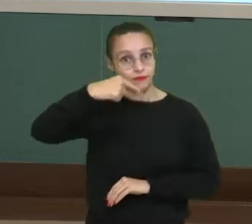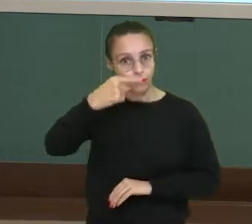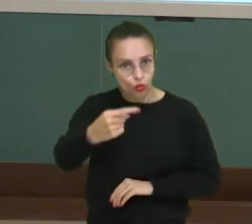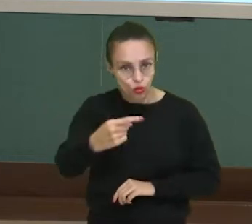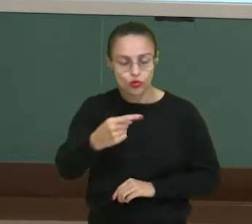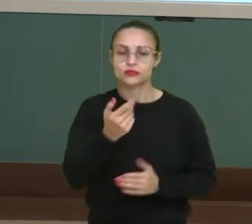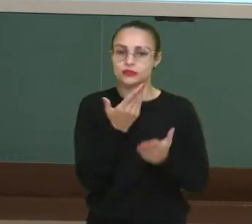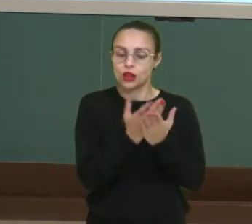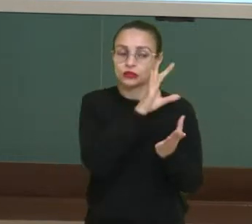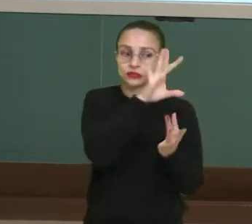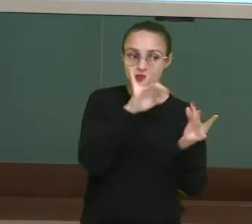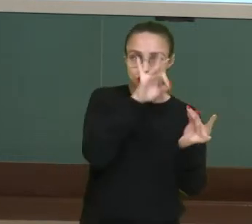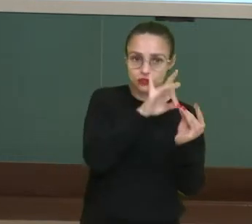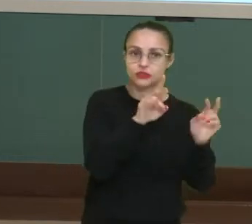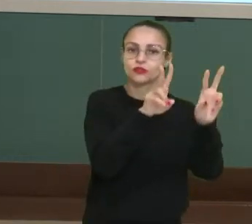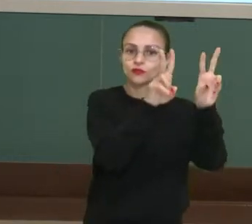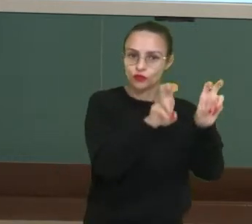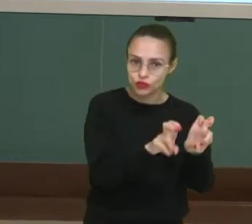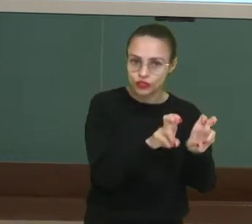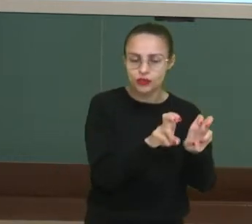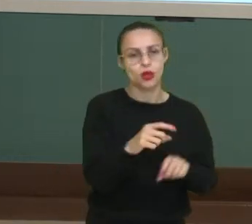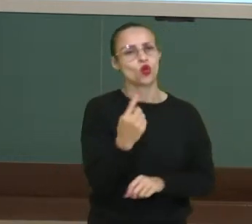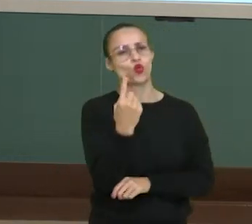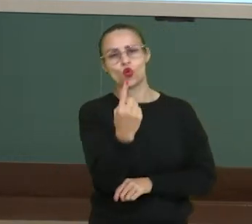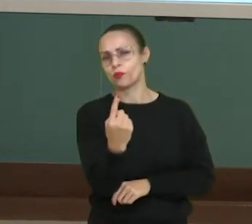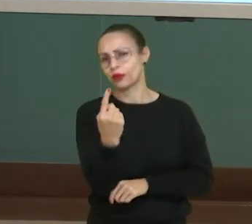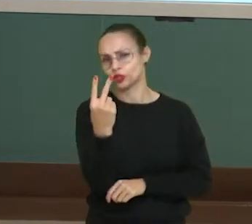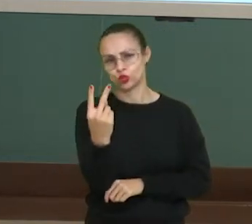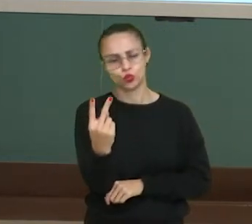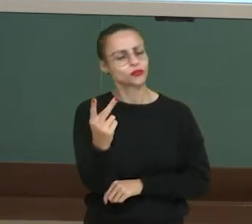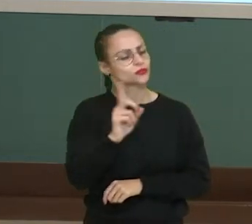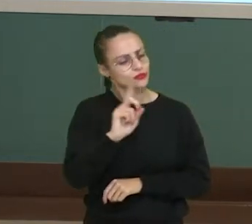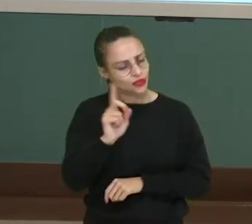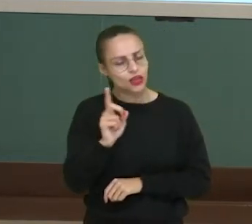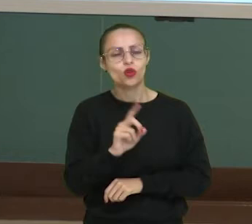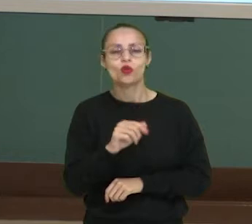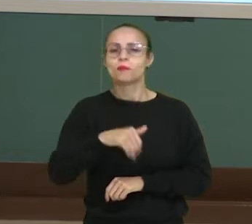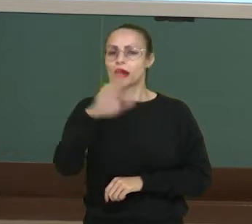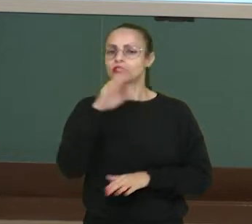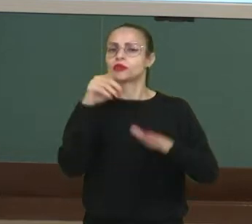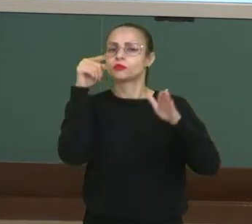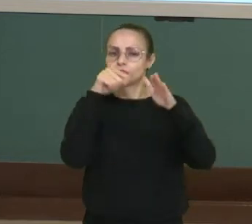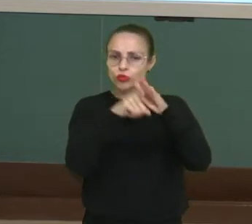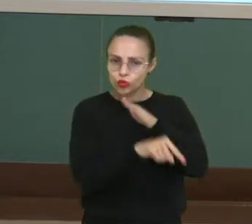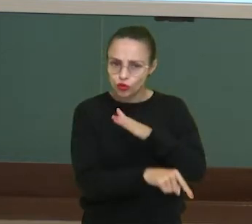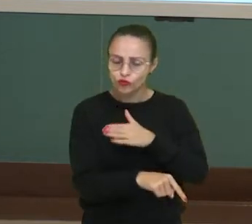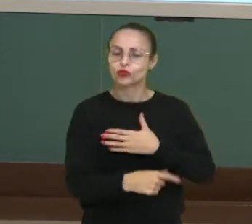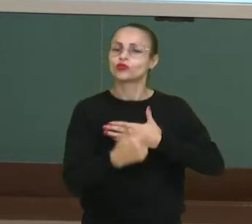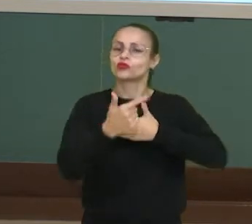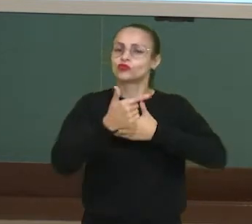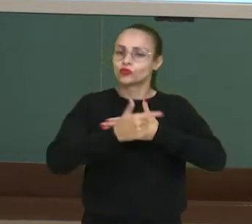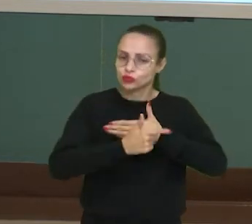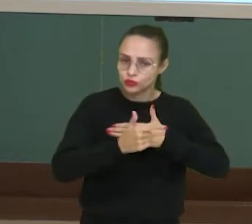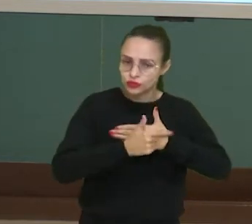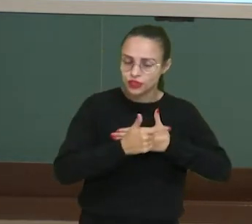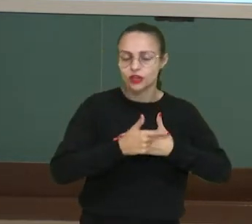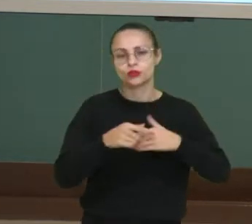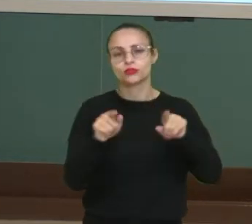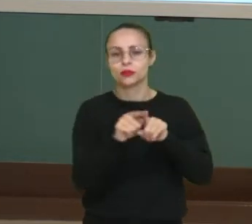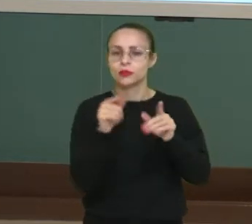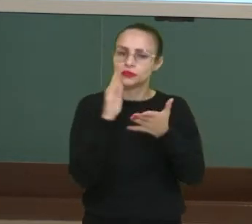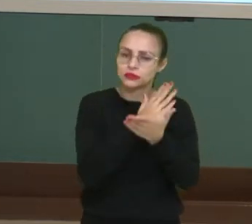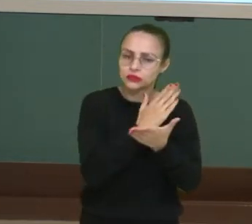esses sistemas, que não vai ser uma, não vai ser duas, nós vamos aprofundar as funções e as suas